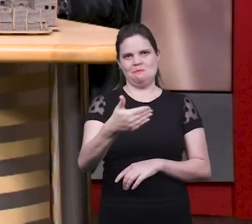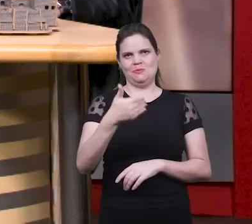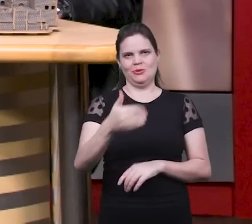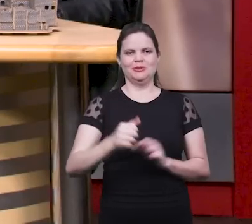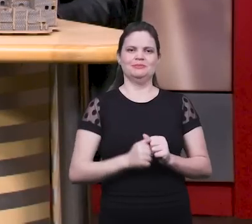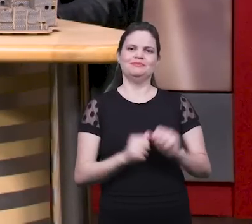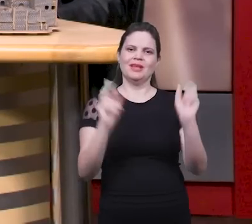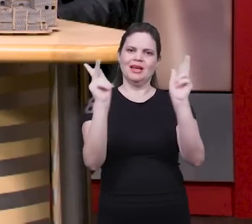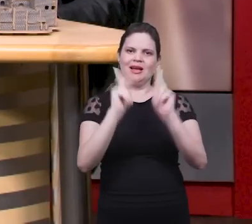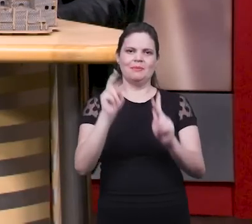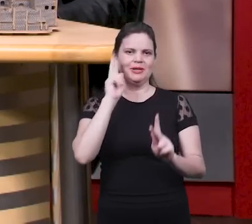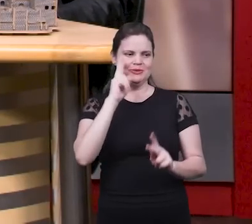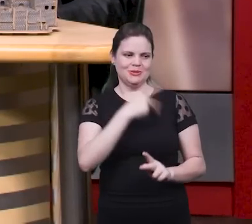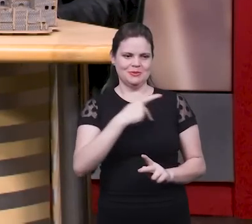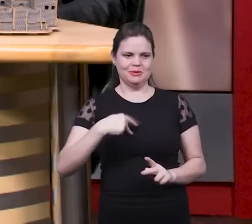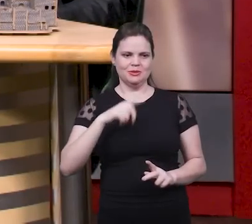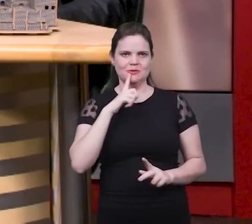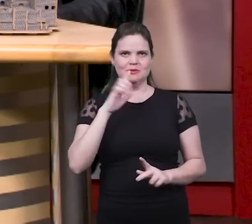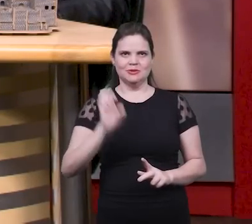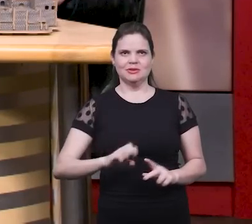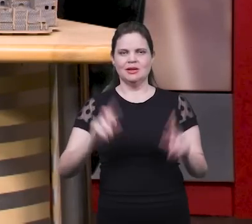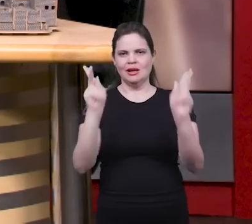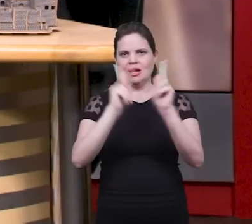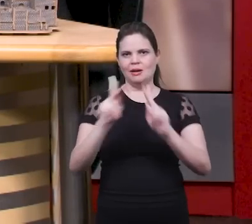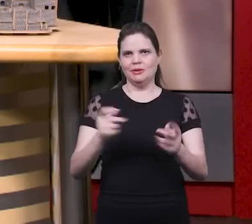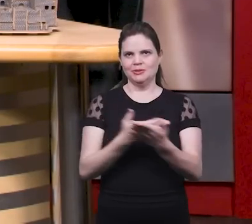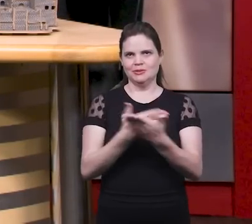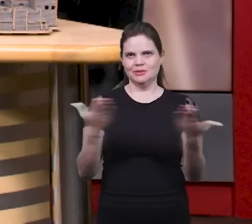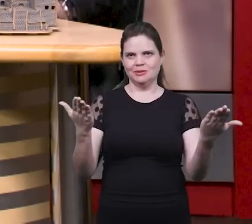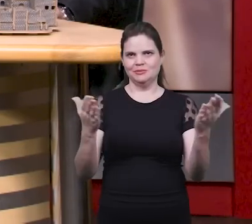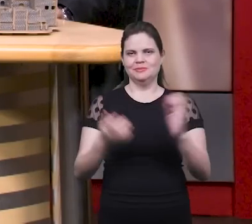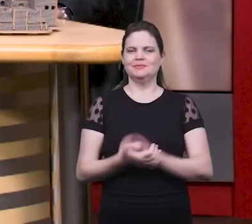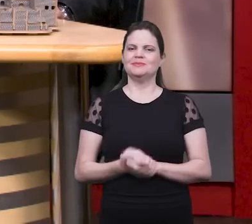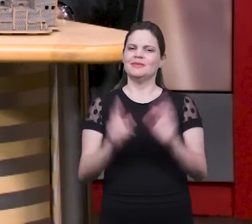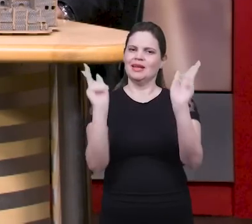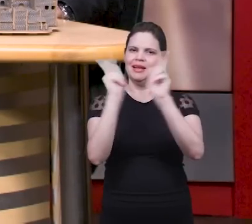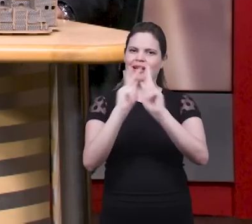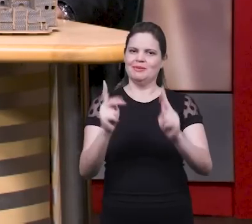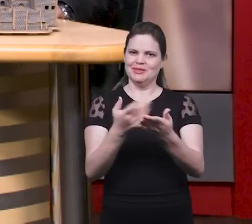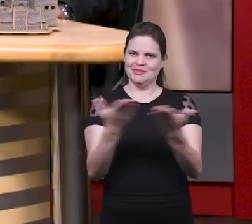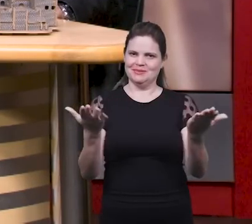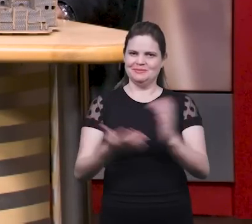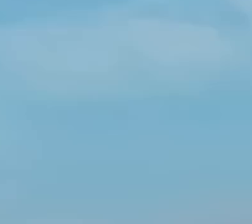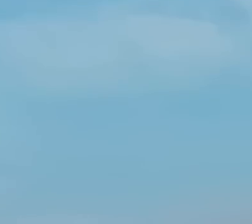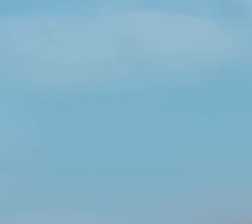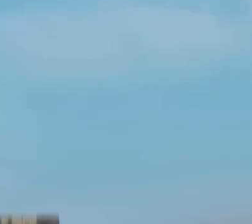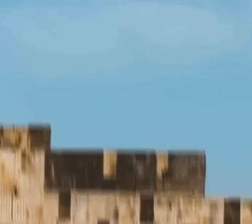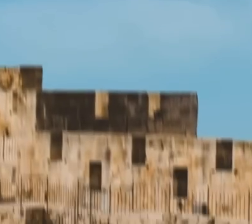do Senhor, pastor Luiz Eugênio. Paz do Senhor a todos. Paz do Senhor a todos. A paz do Senhor a todos.